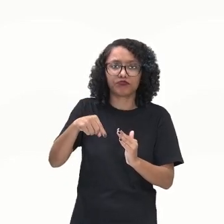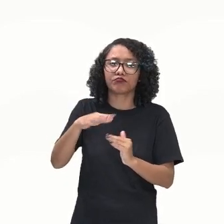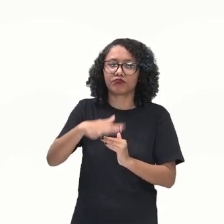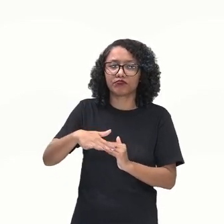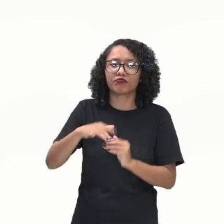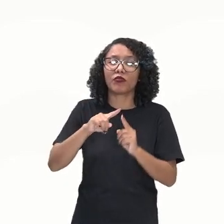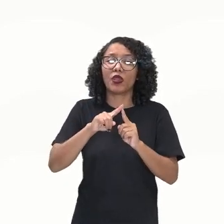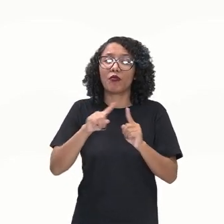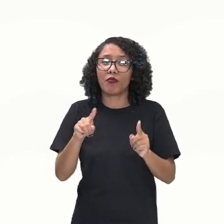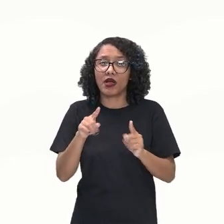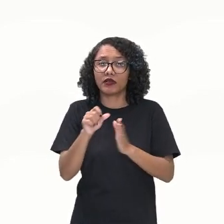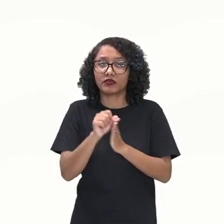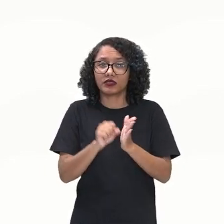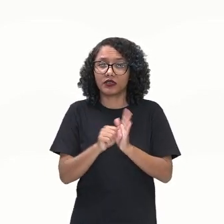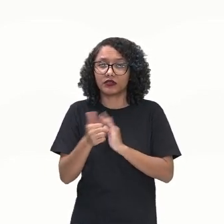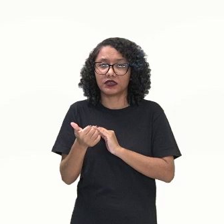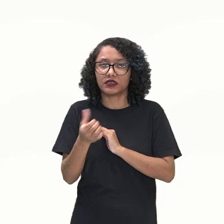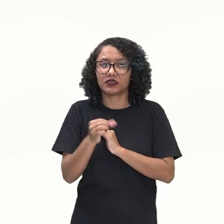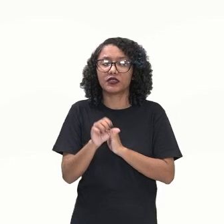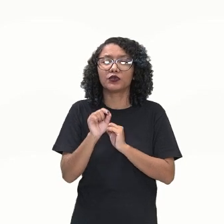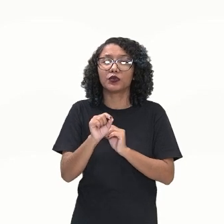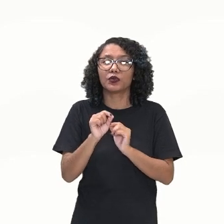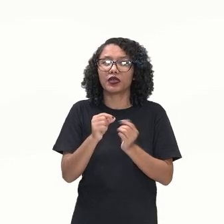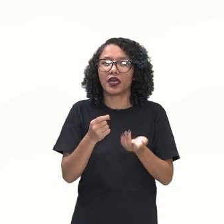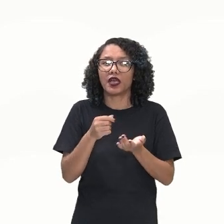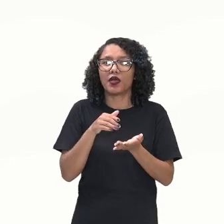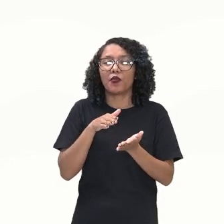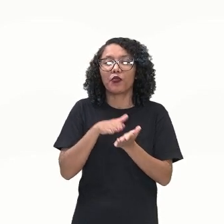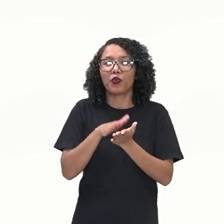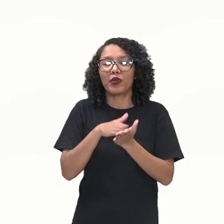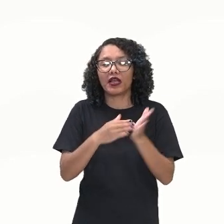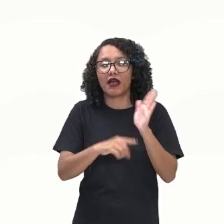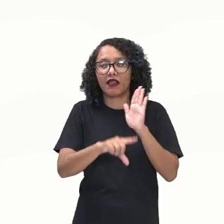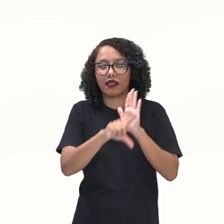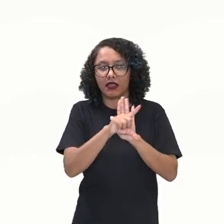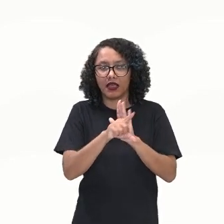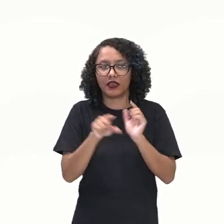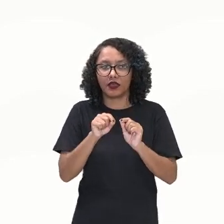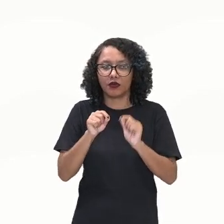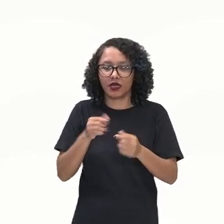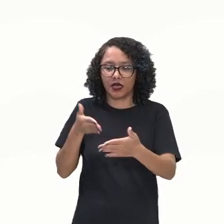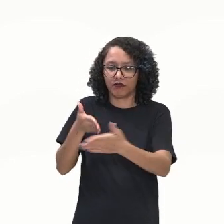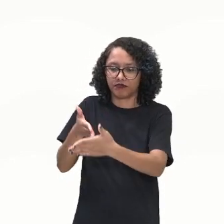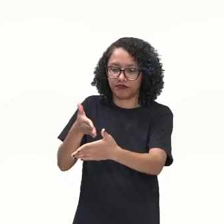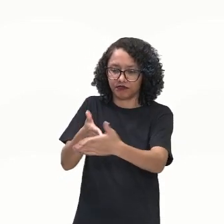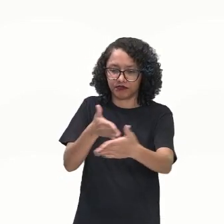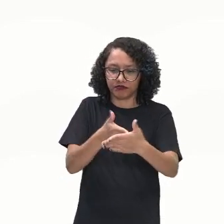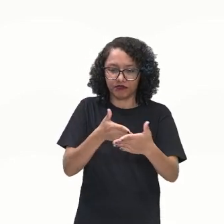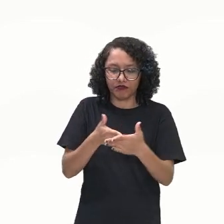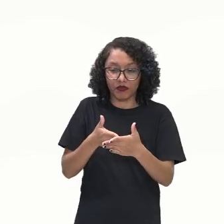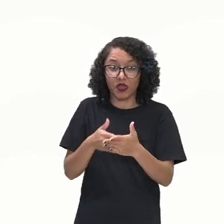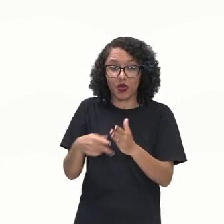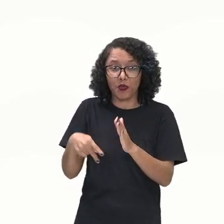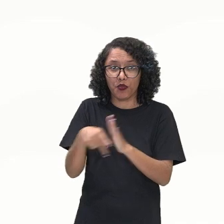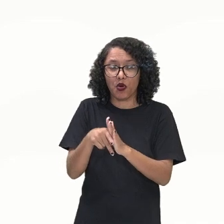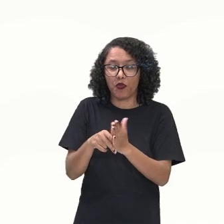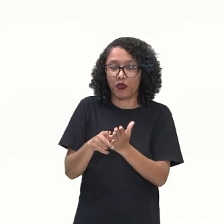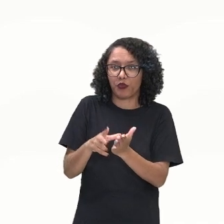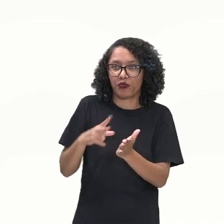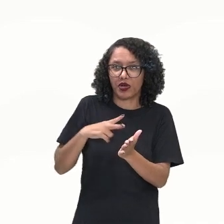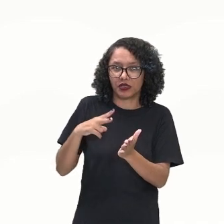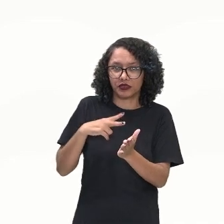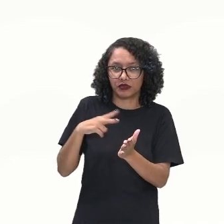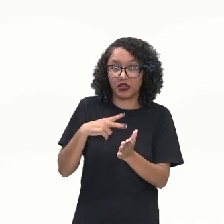século XVI vai haver uma lei que vai cercar essas propriedades, vai privatizá-las, expulsando